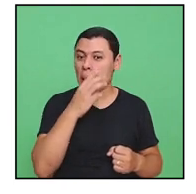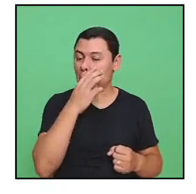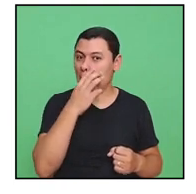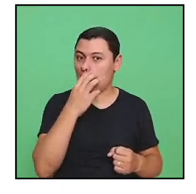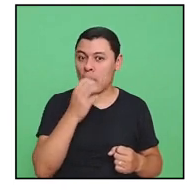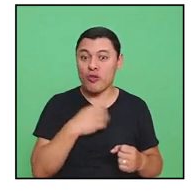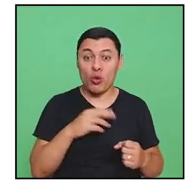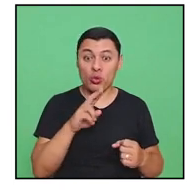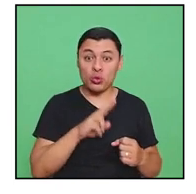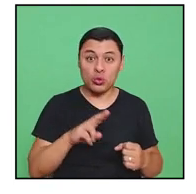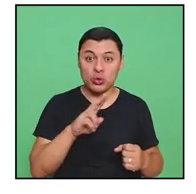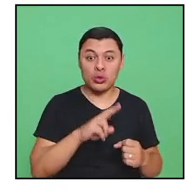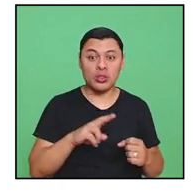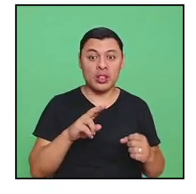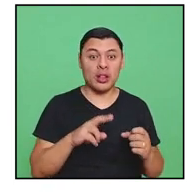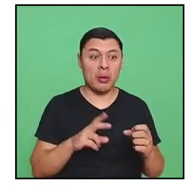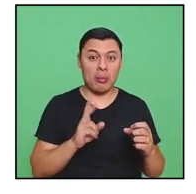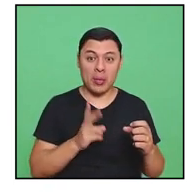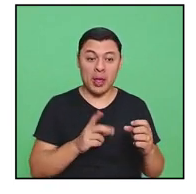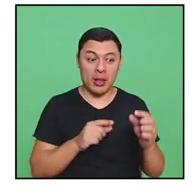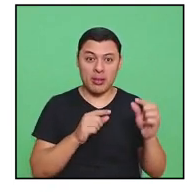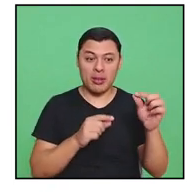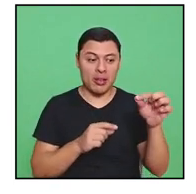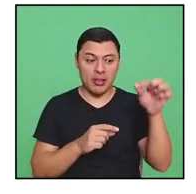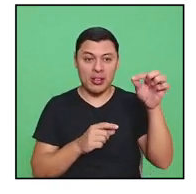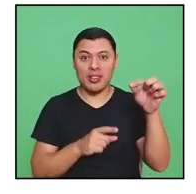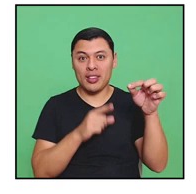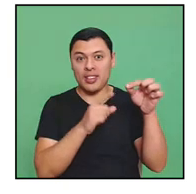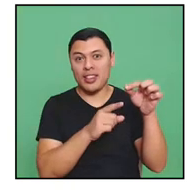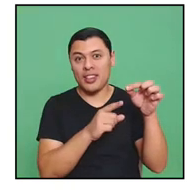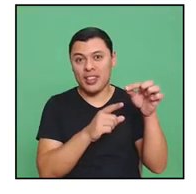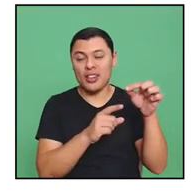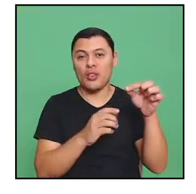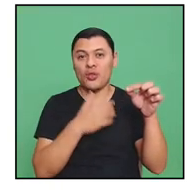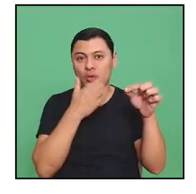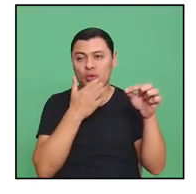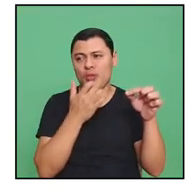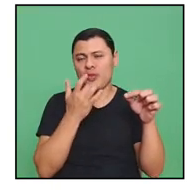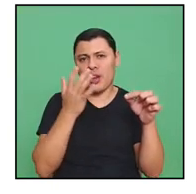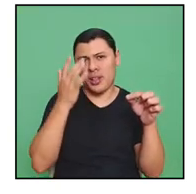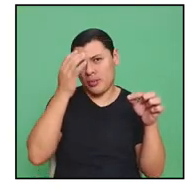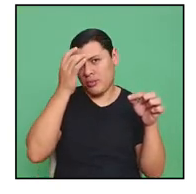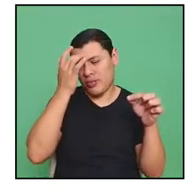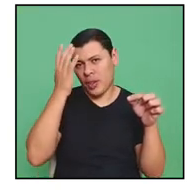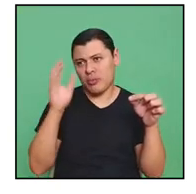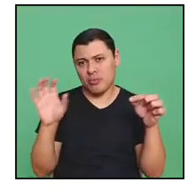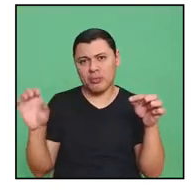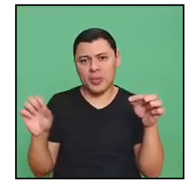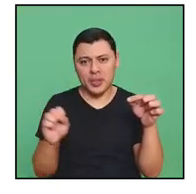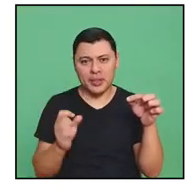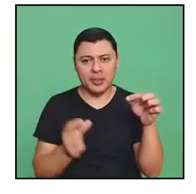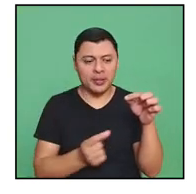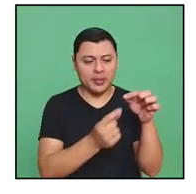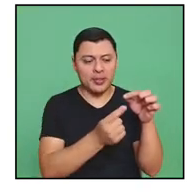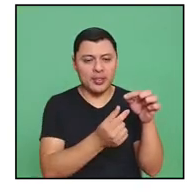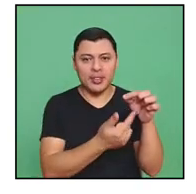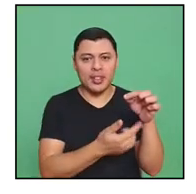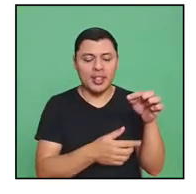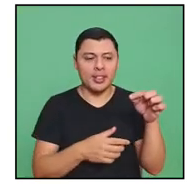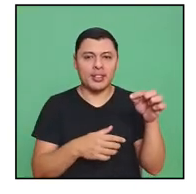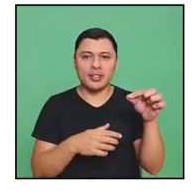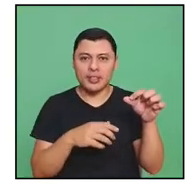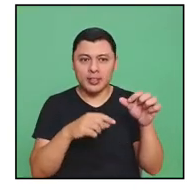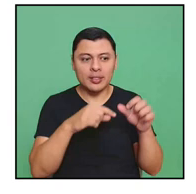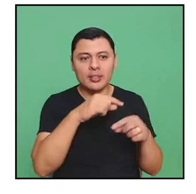que está aqui, um objeto, um fruto, né, que está acessível, assim, e tokenizar ele para